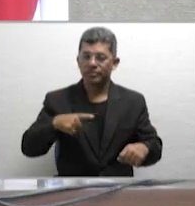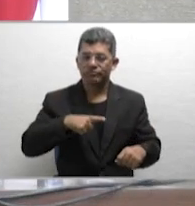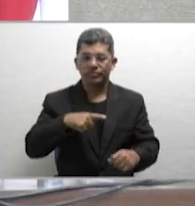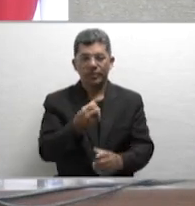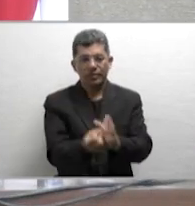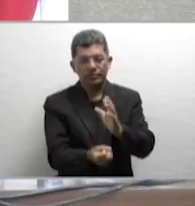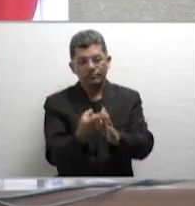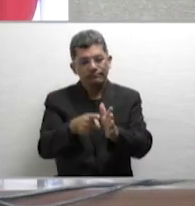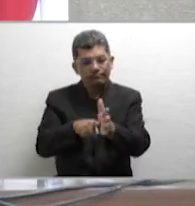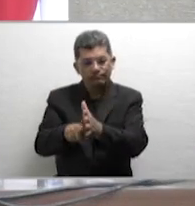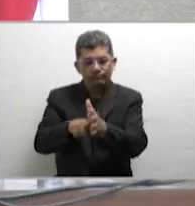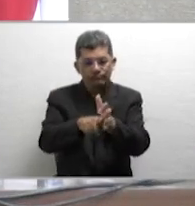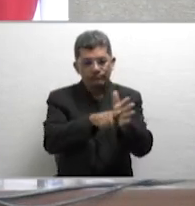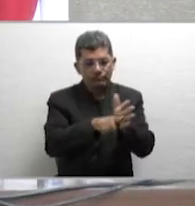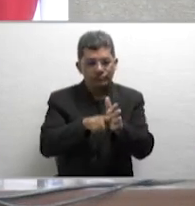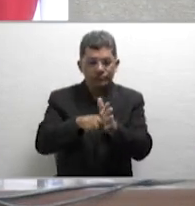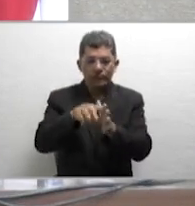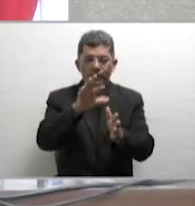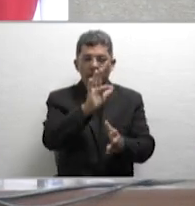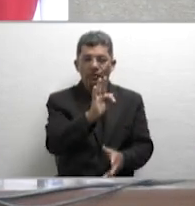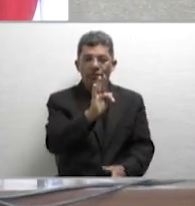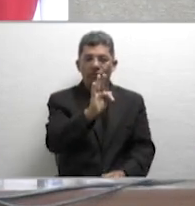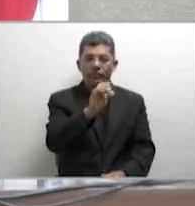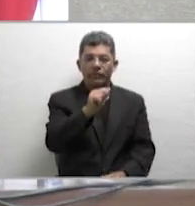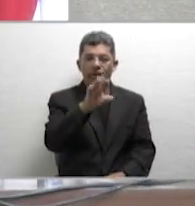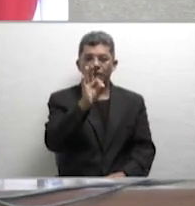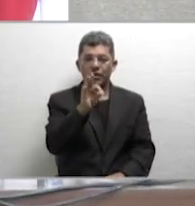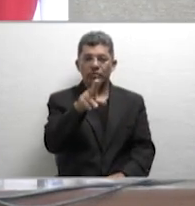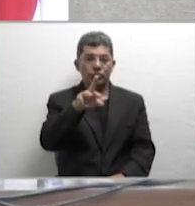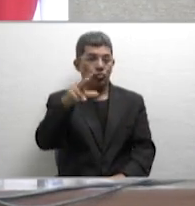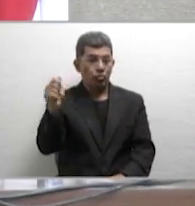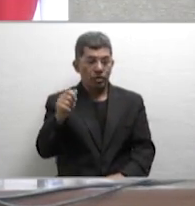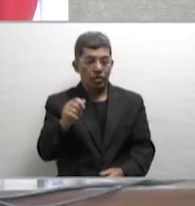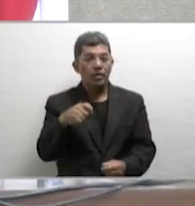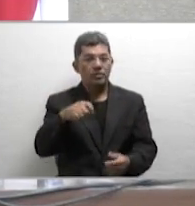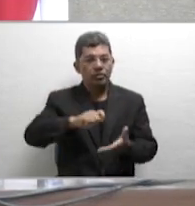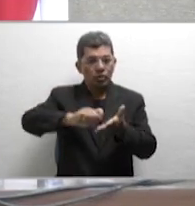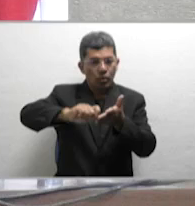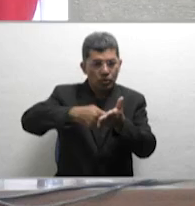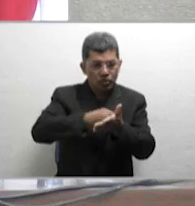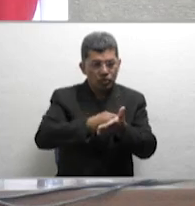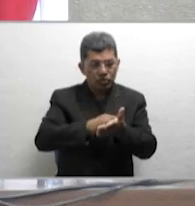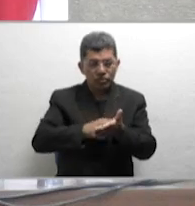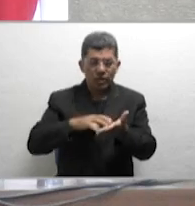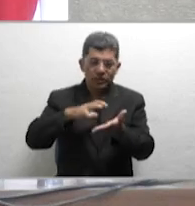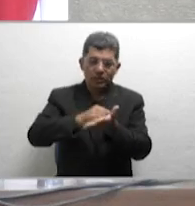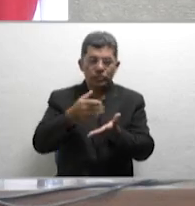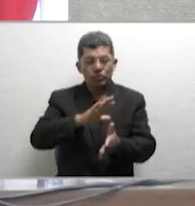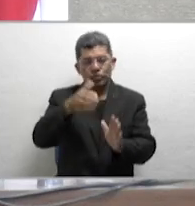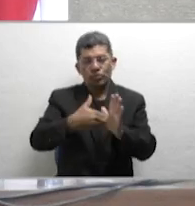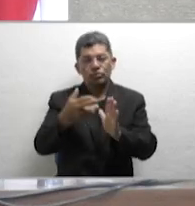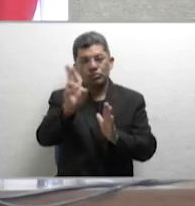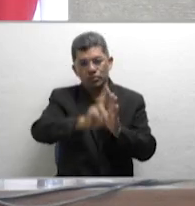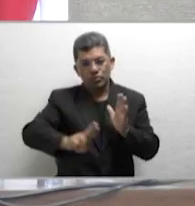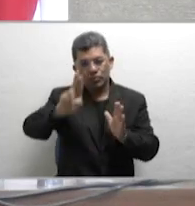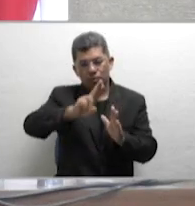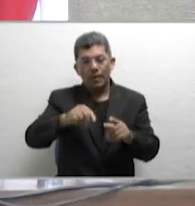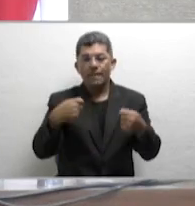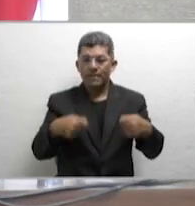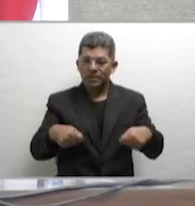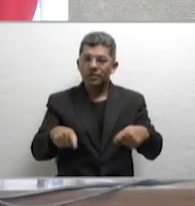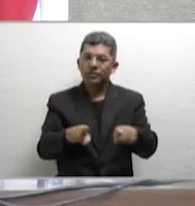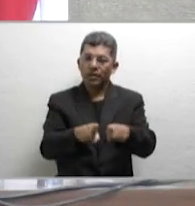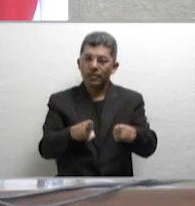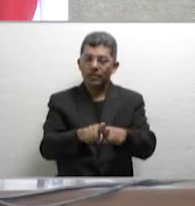o levantamento de todas as faturas emitidas, deve corrigir o cadastro de todos os consumidores e deve,